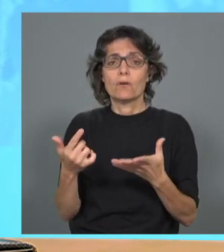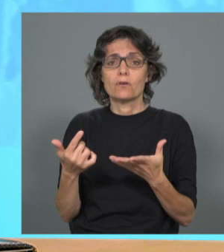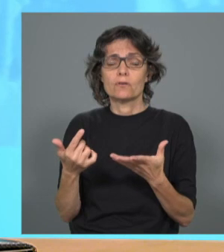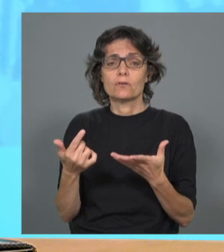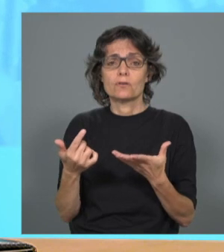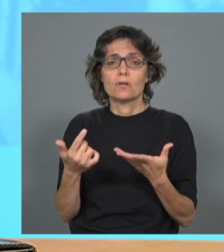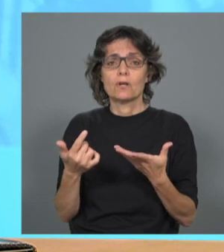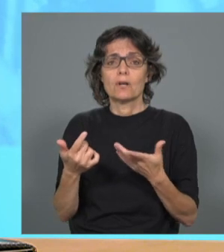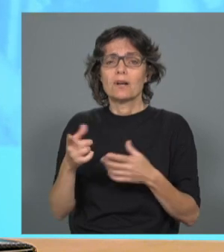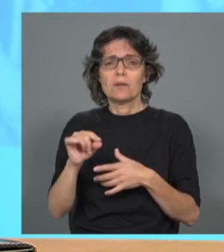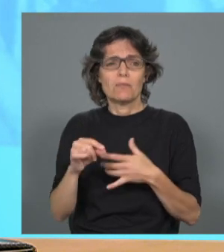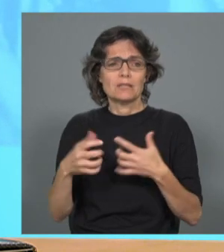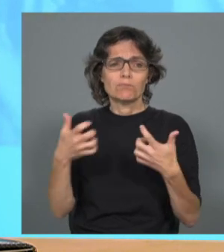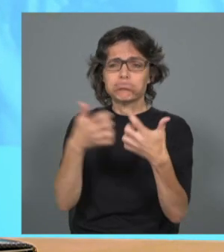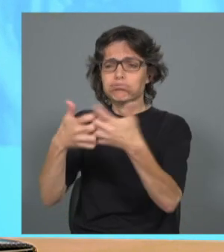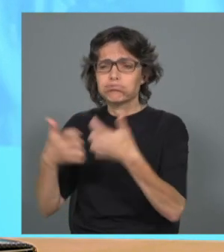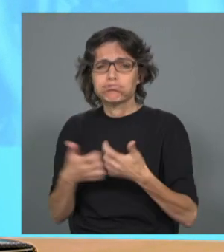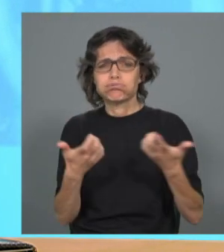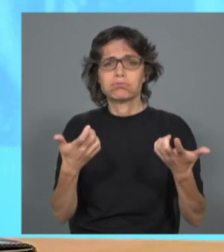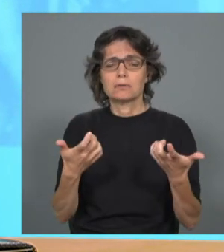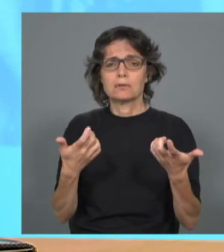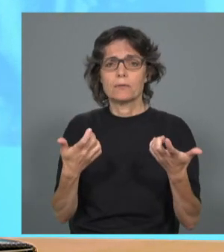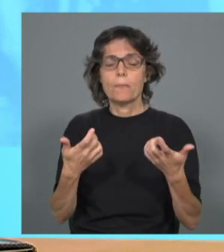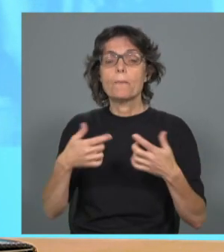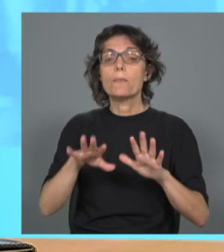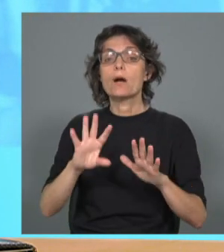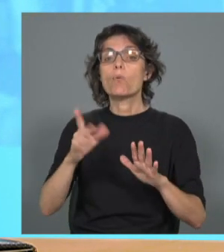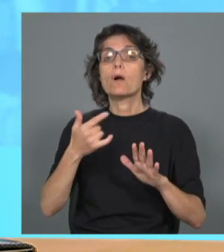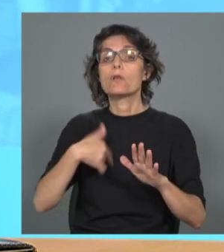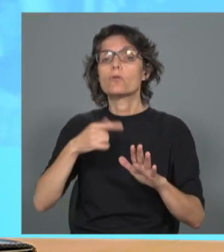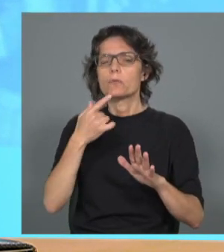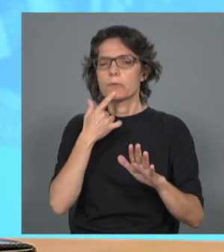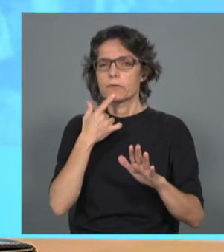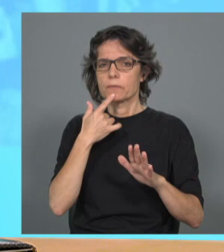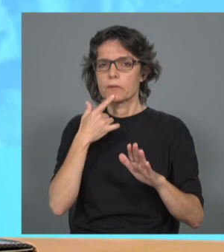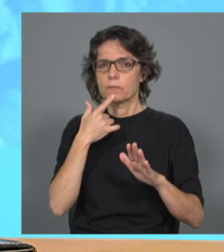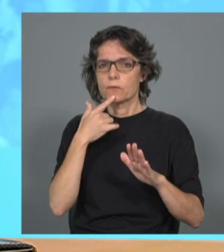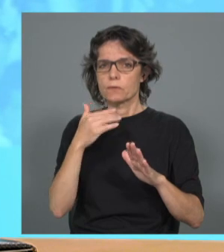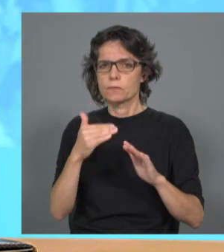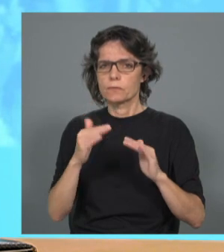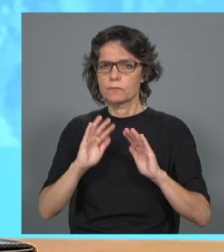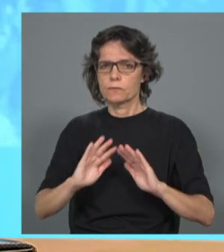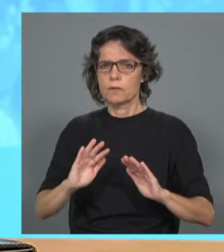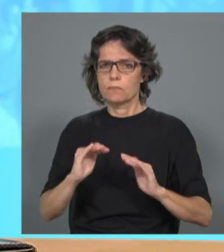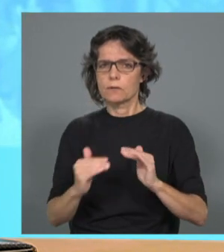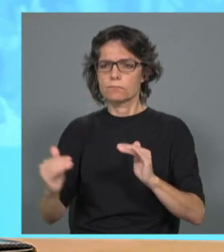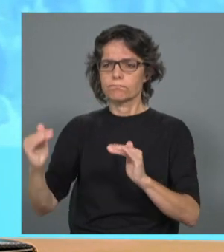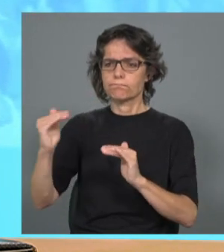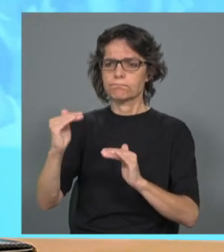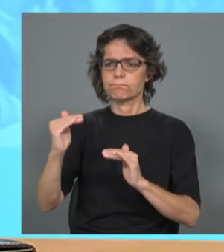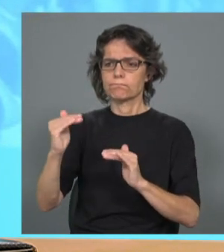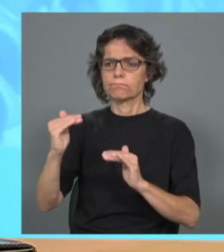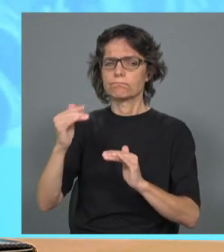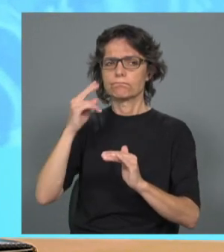tempo de conflito e de guerra, não é? E portanto, só quando nos elevamos a um patamar diferente é que todas estas coisas podem adquirir